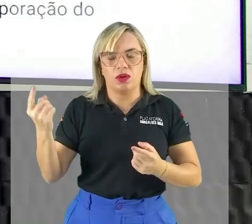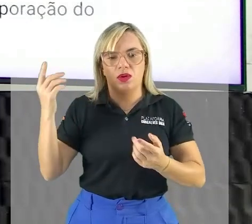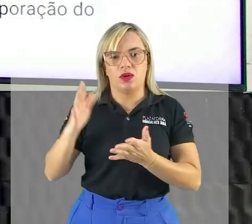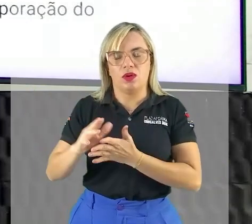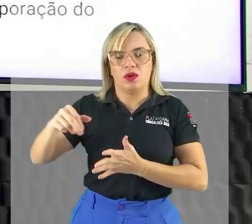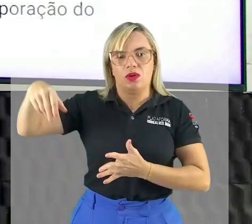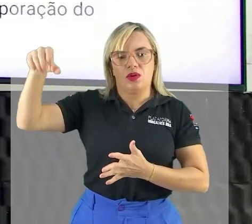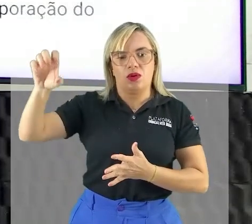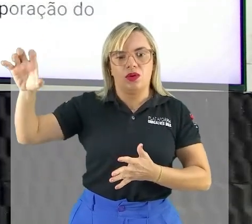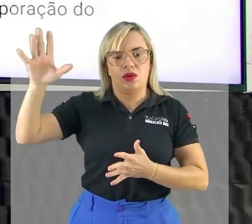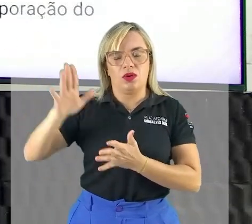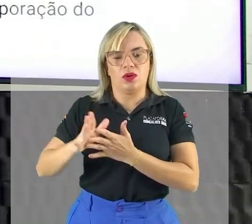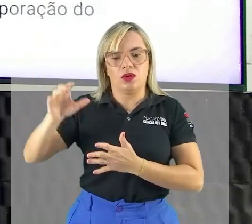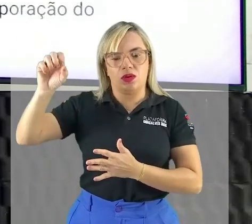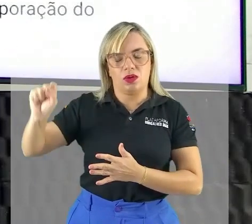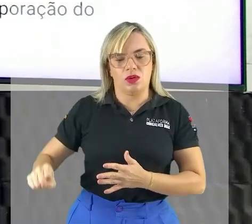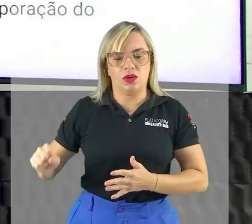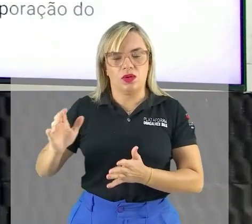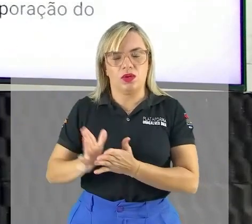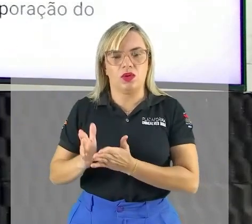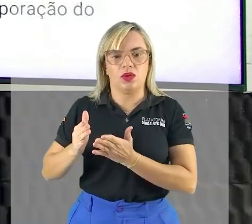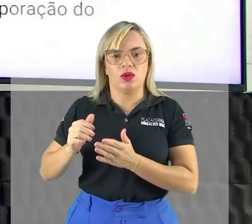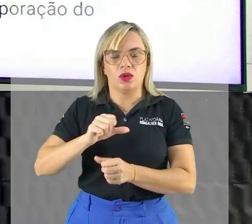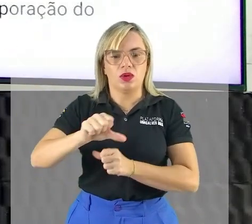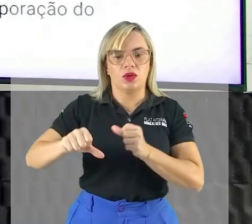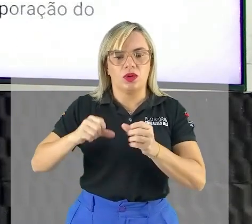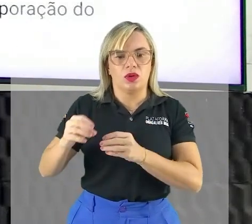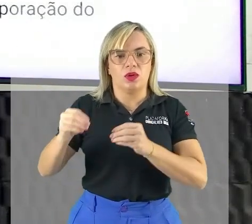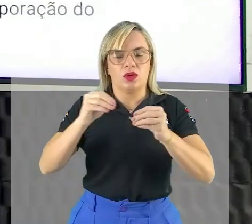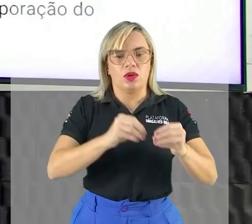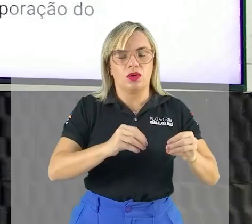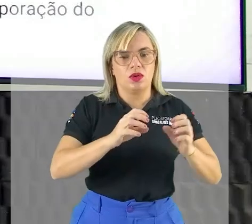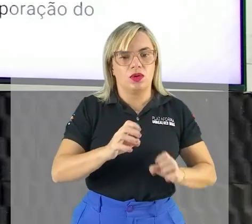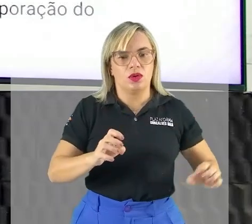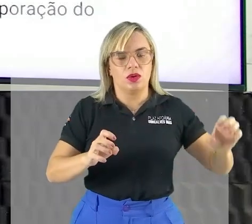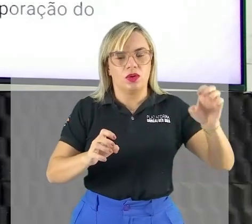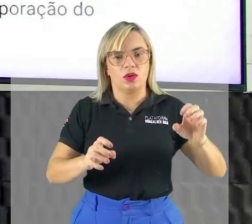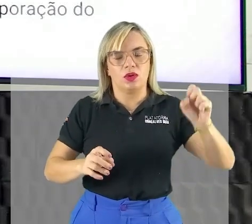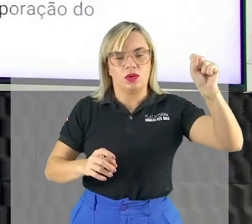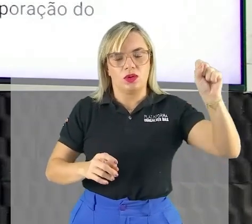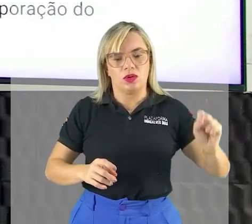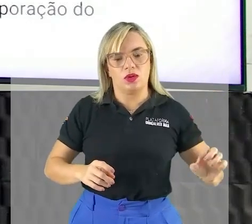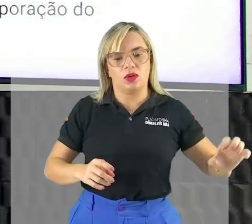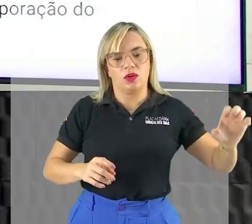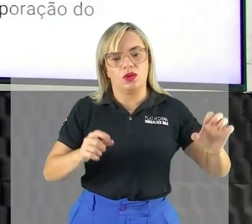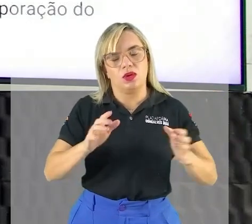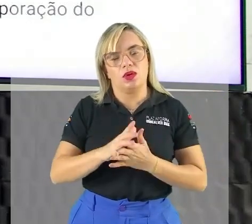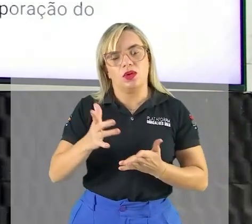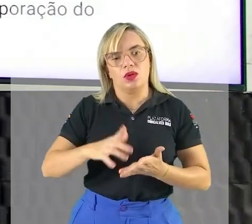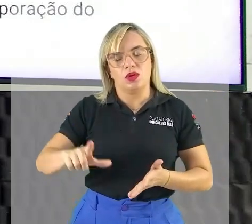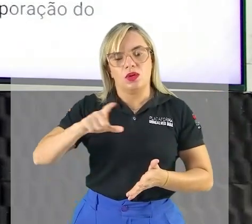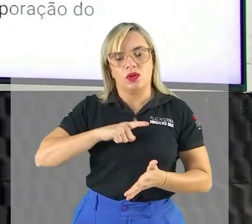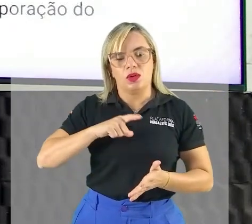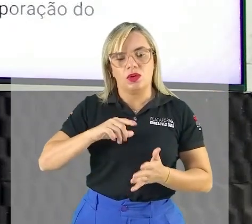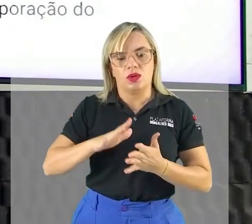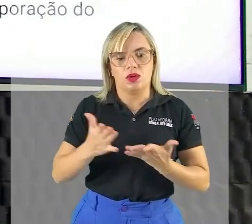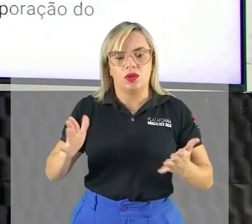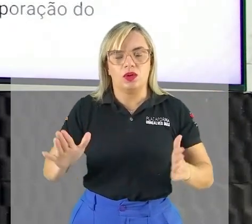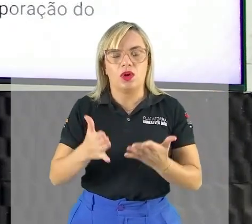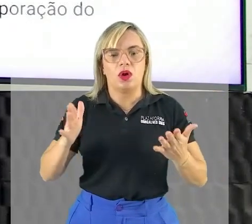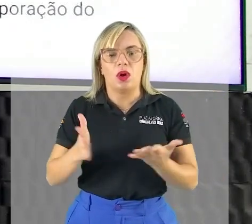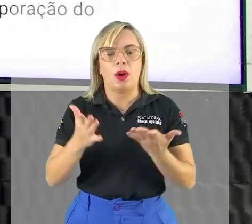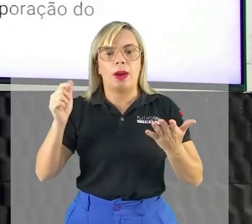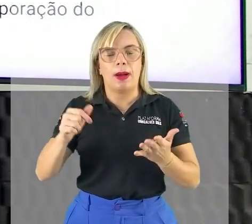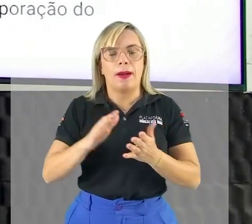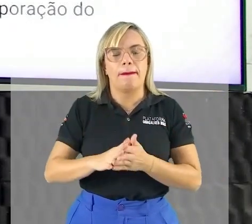no nordeste quem tava no Sul todo mundo para essa região eh Sudeste né vamos assim colocar e daquele período